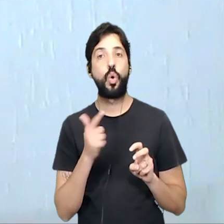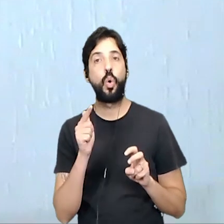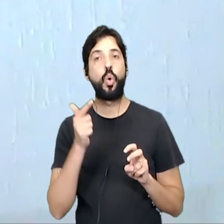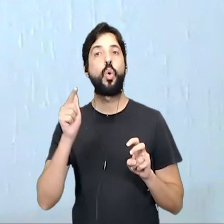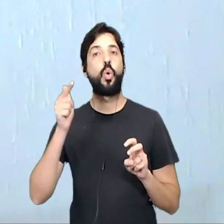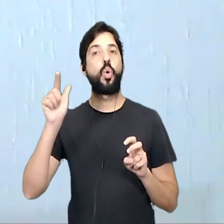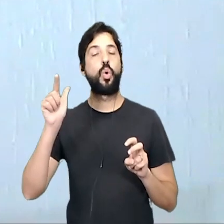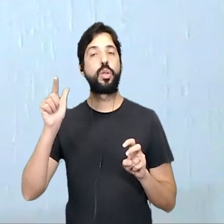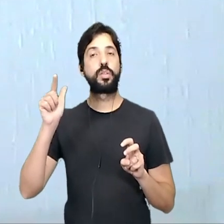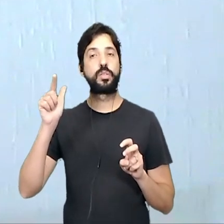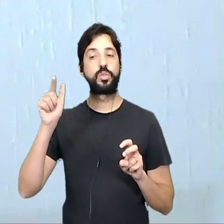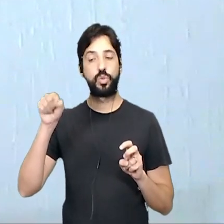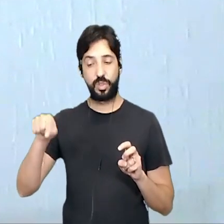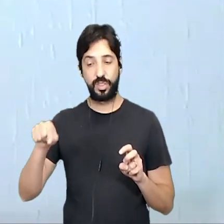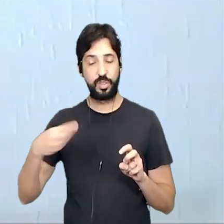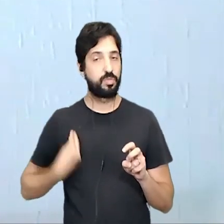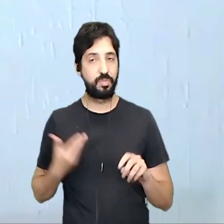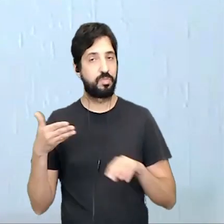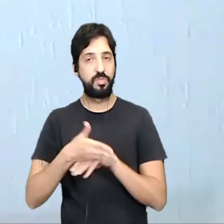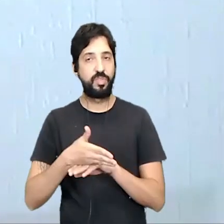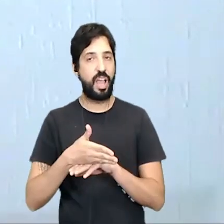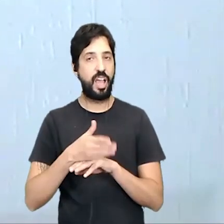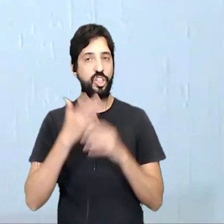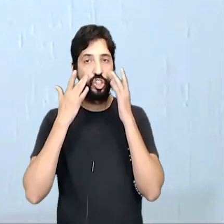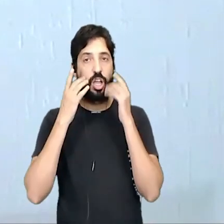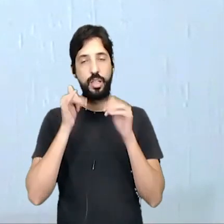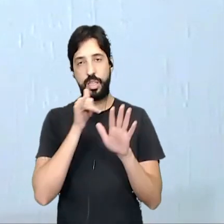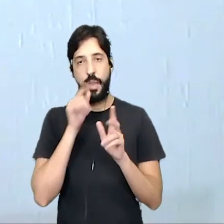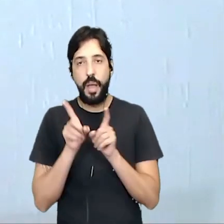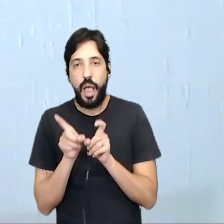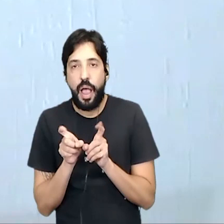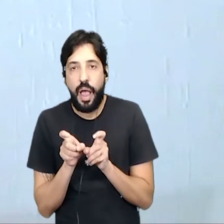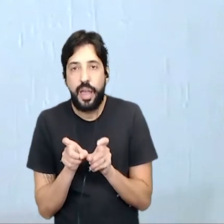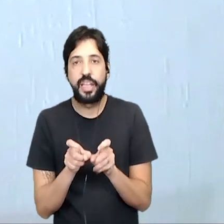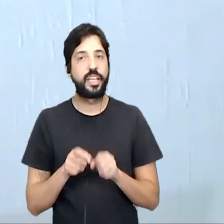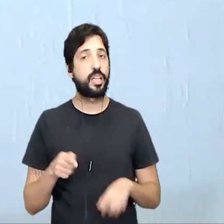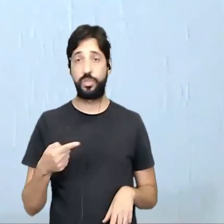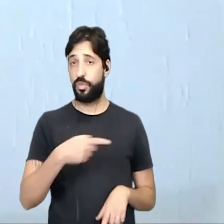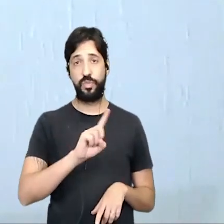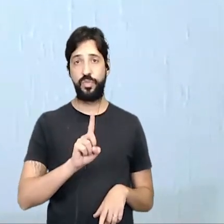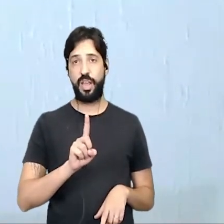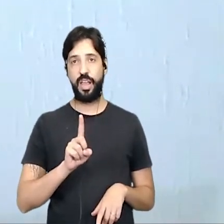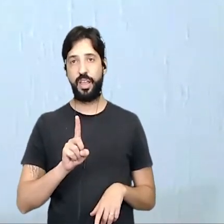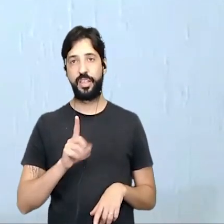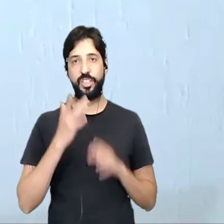sobre os outros seres que também não vão no teatro. Caranguejos não vão ao